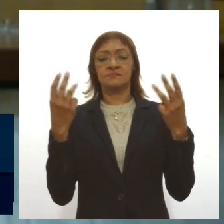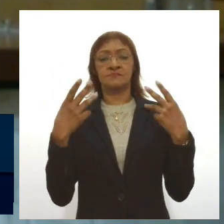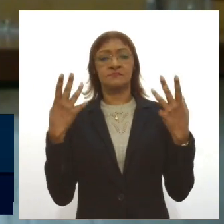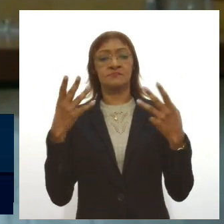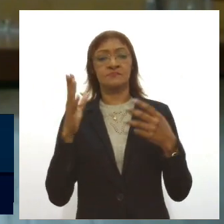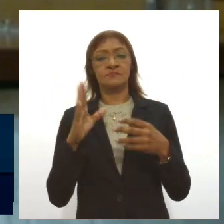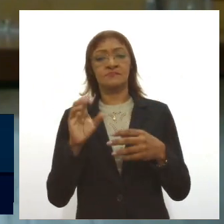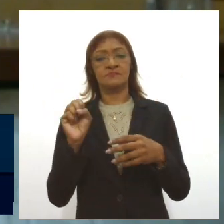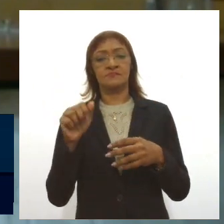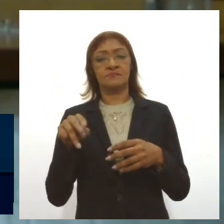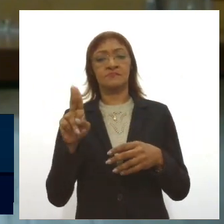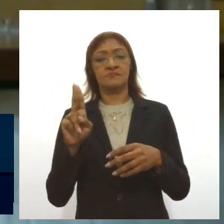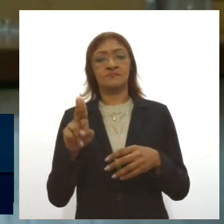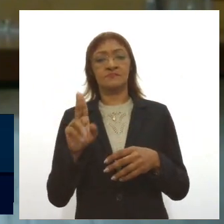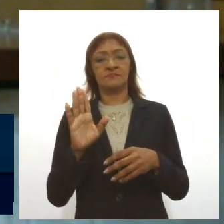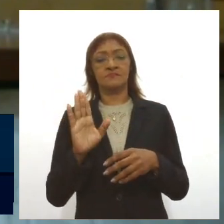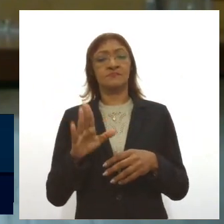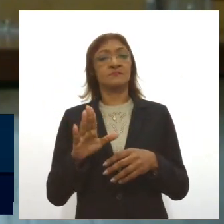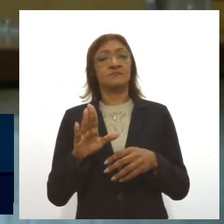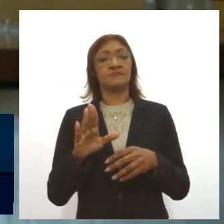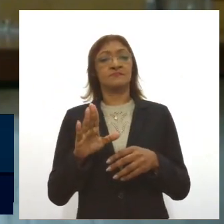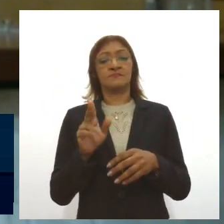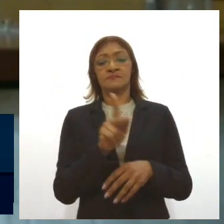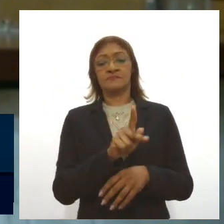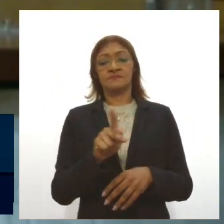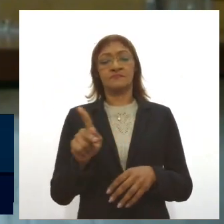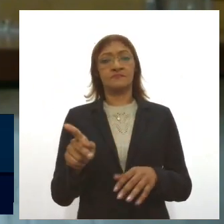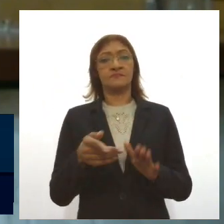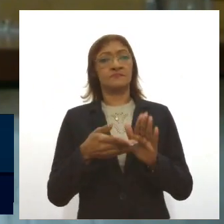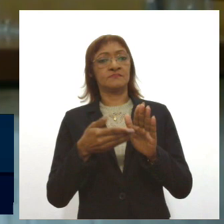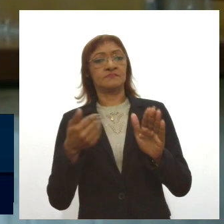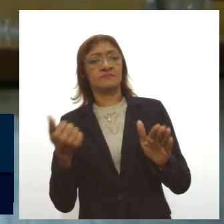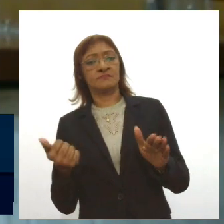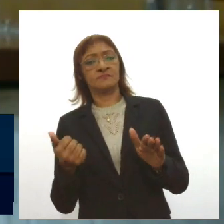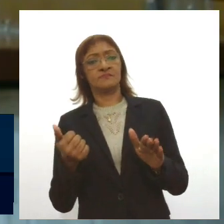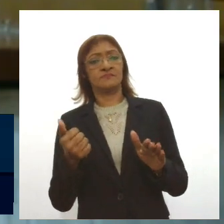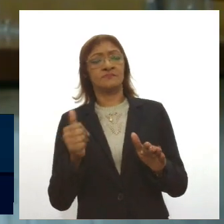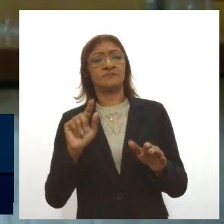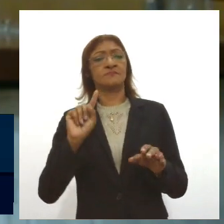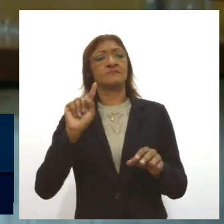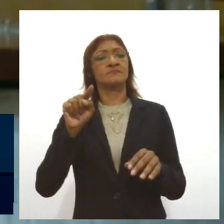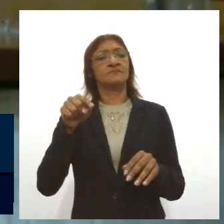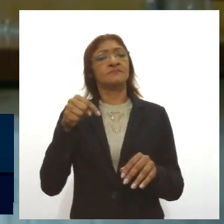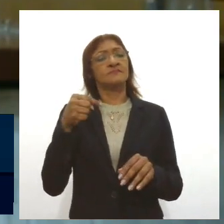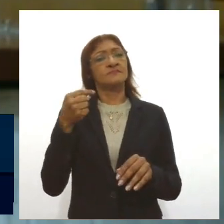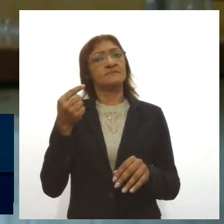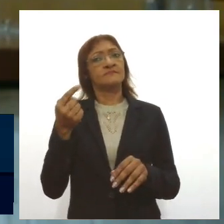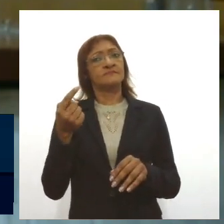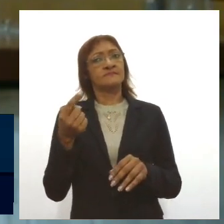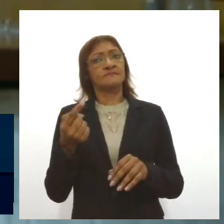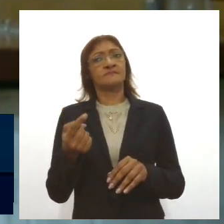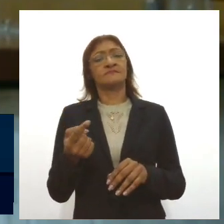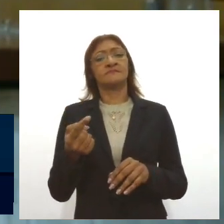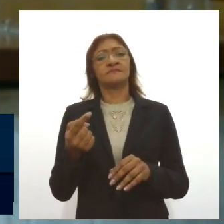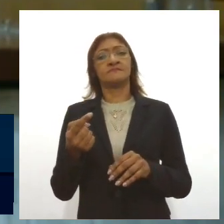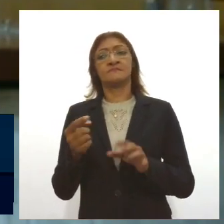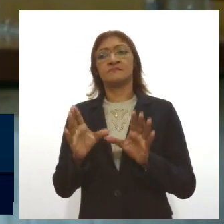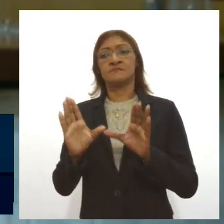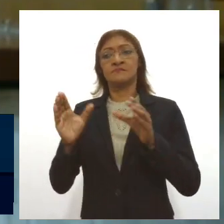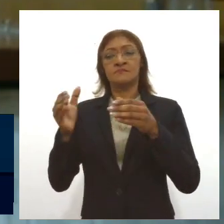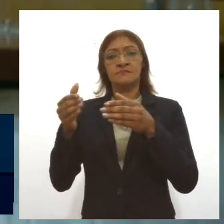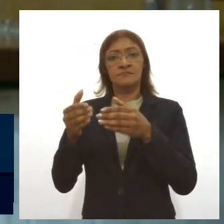no momento, o presidente retirou de pauta e depois de uma conversa com todos